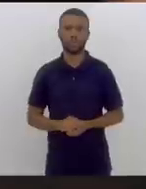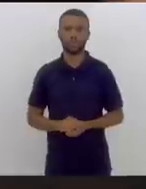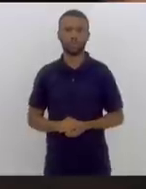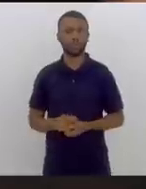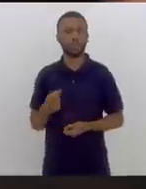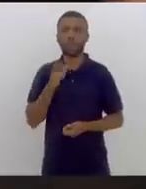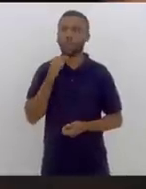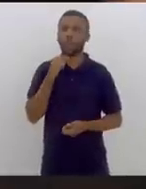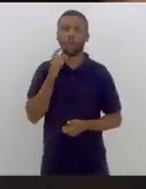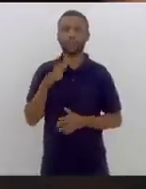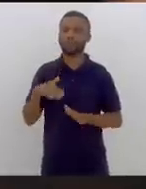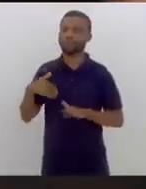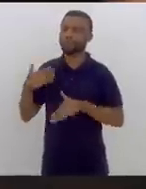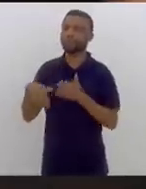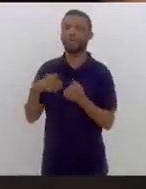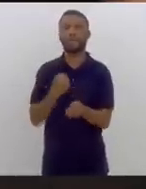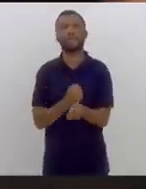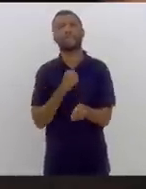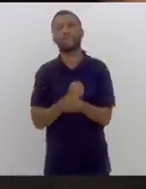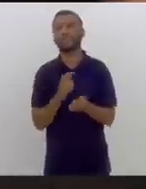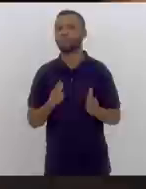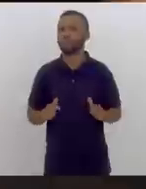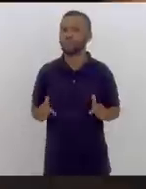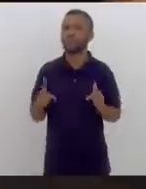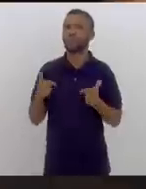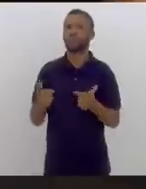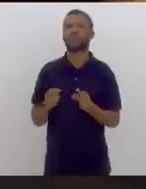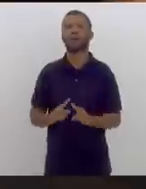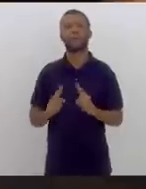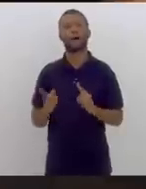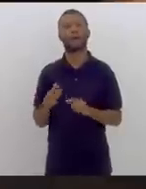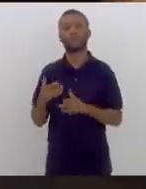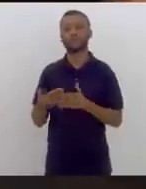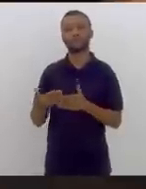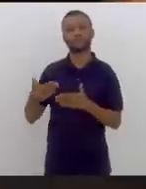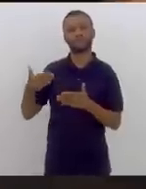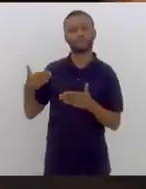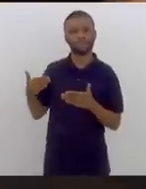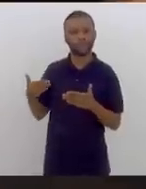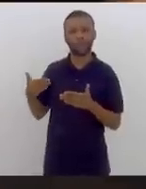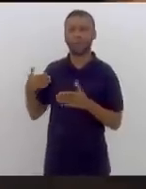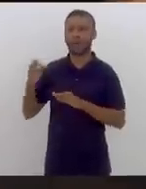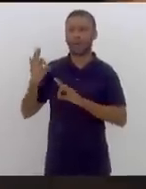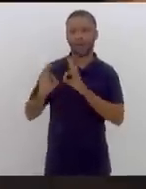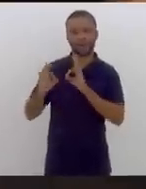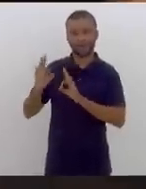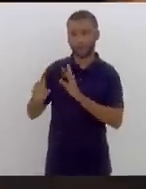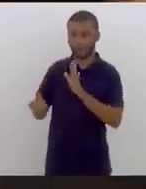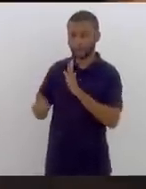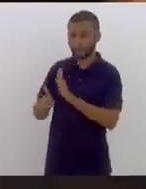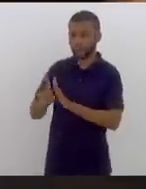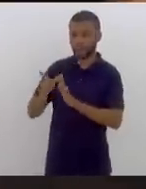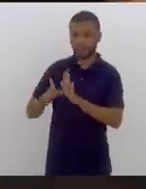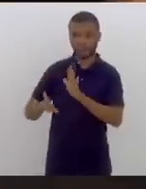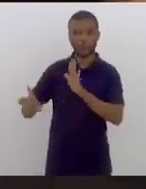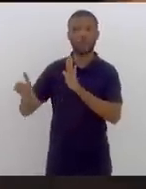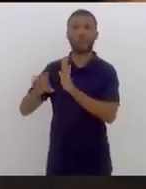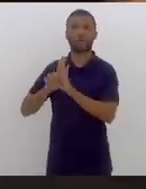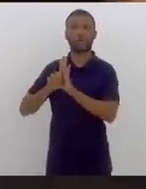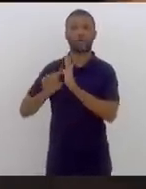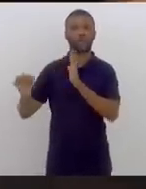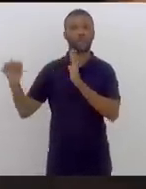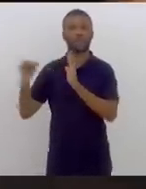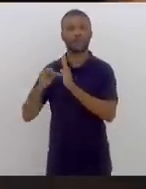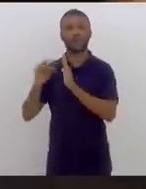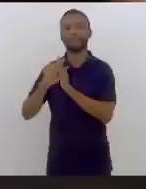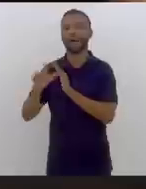andou por vice de iniciativa ok Mas recentemente elaboramos uma indicação Legislativa que iria